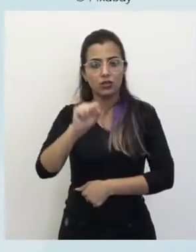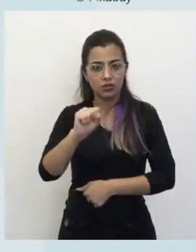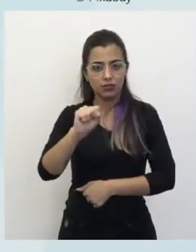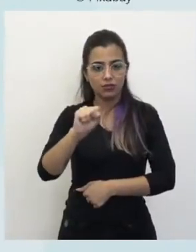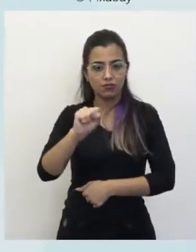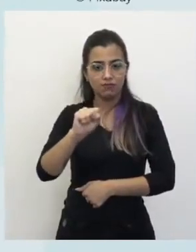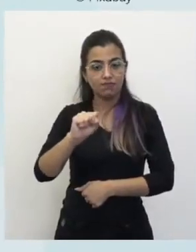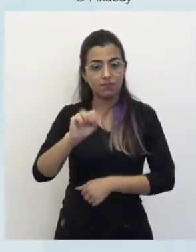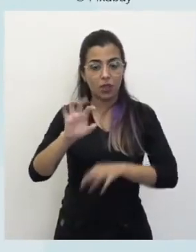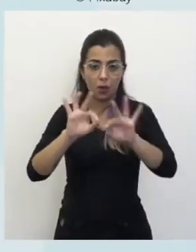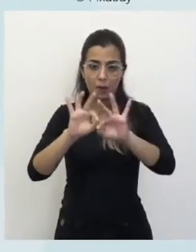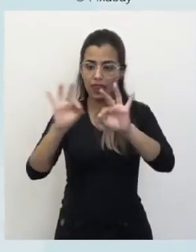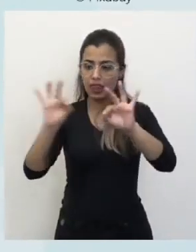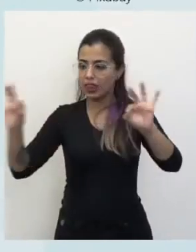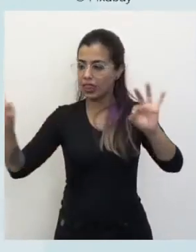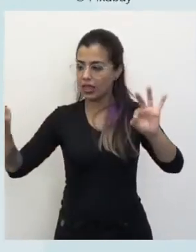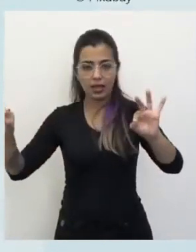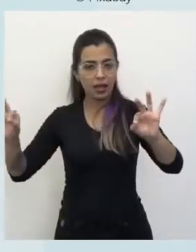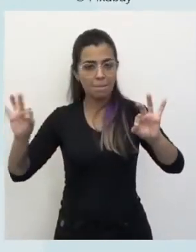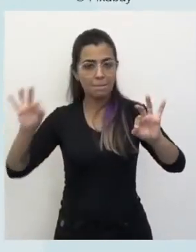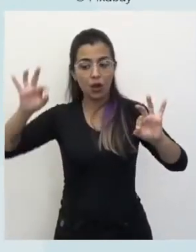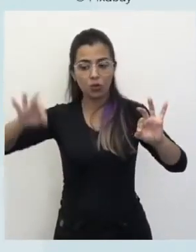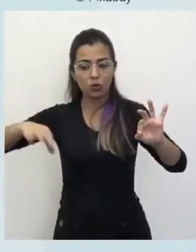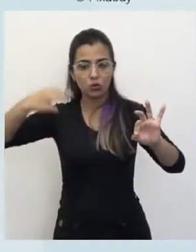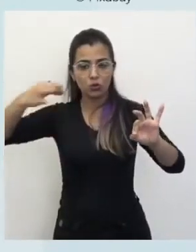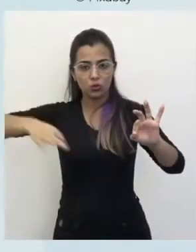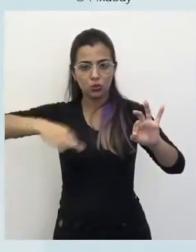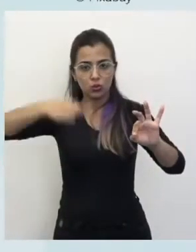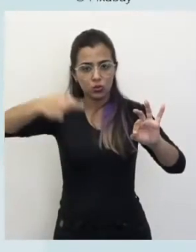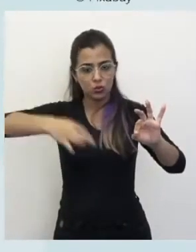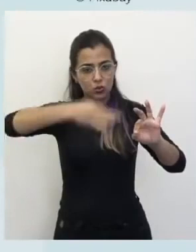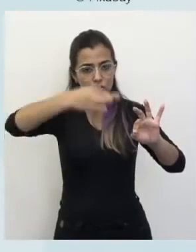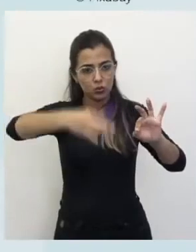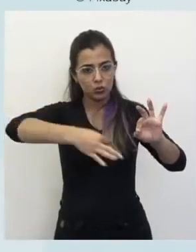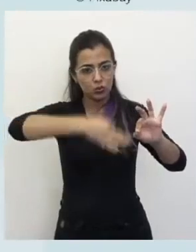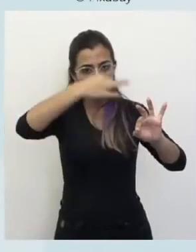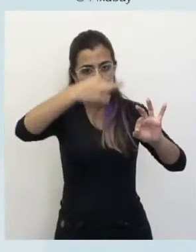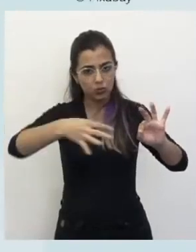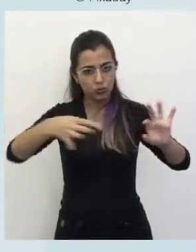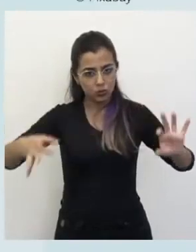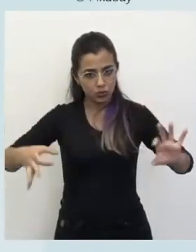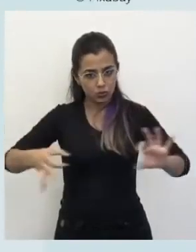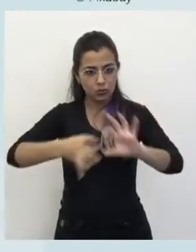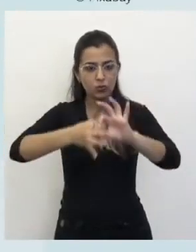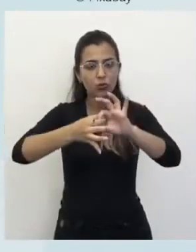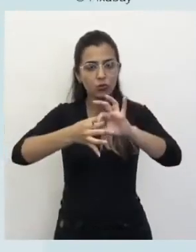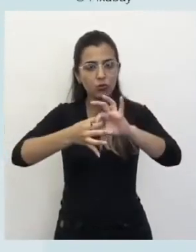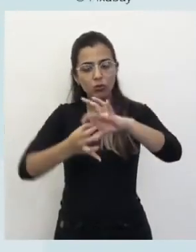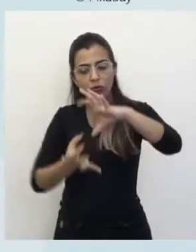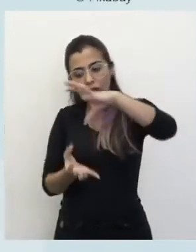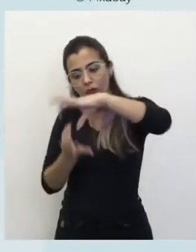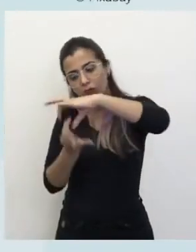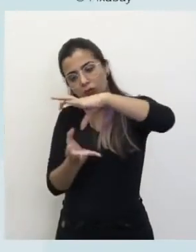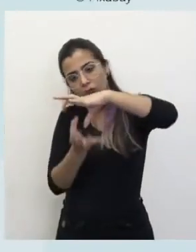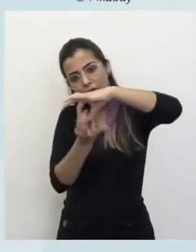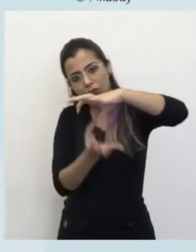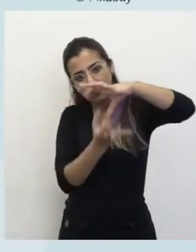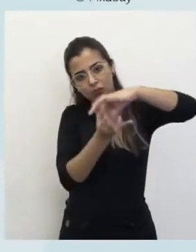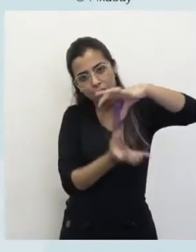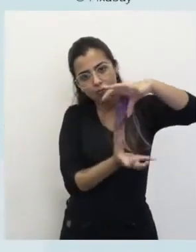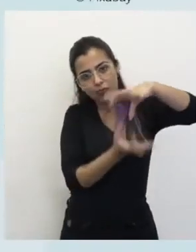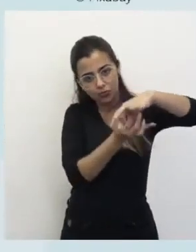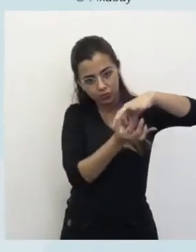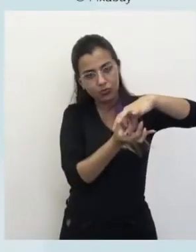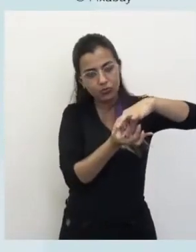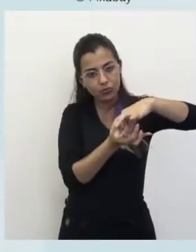é utilizada na costura para unir os recortes do tecido. E pensemos na importância deles. Os